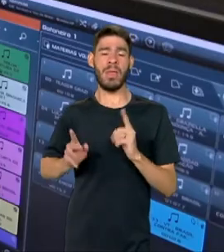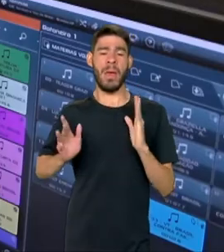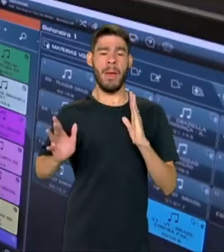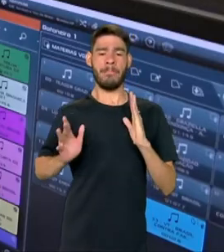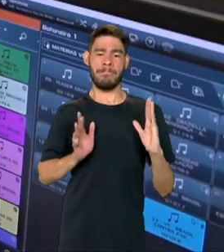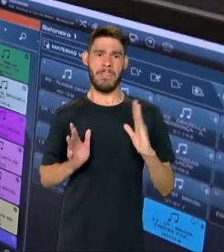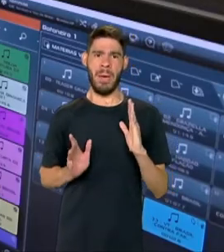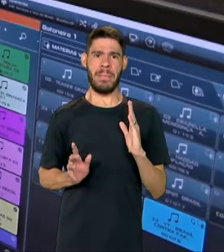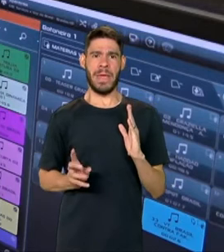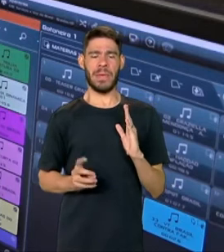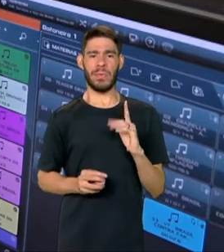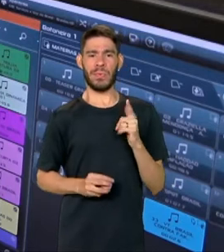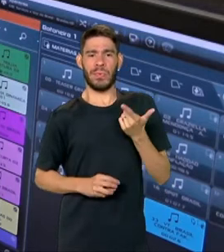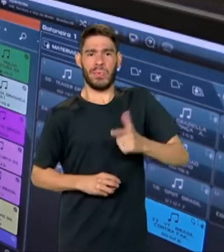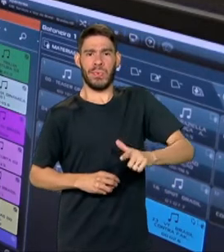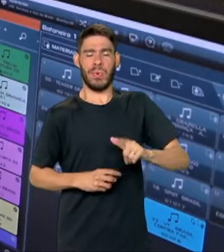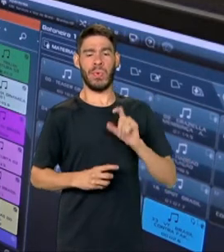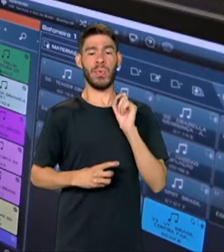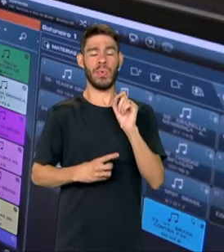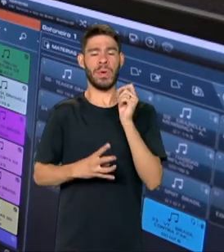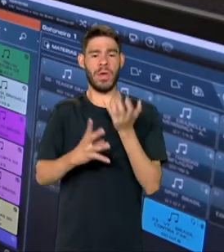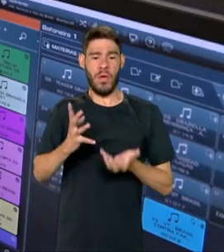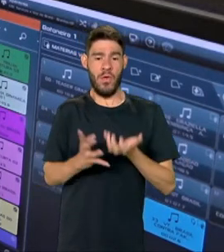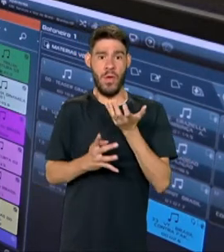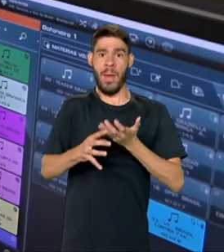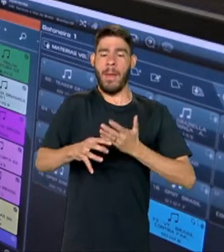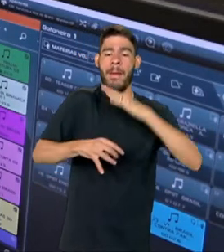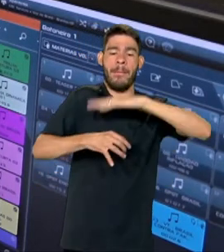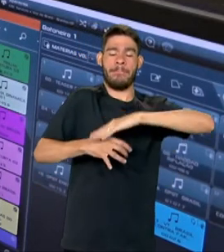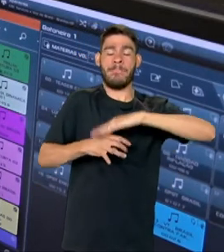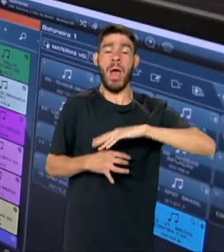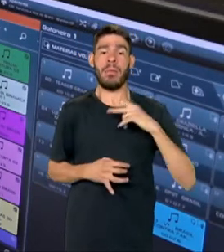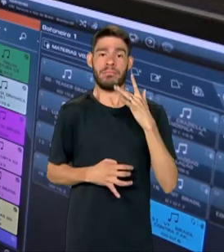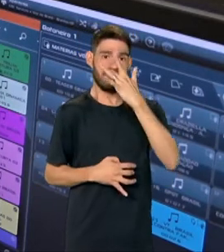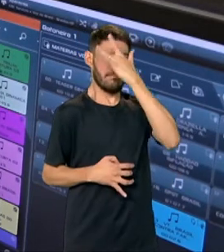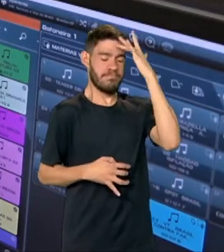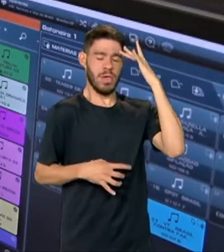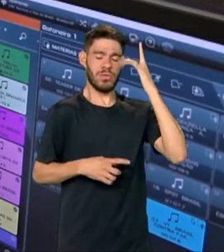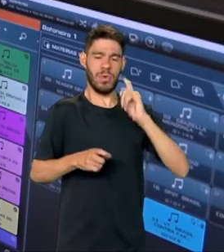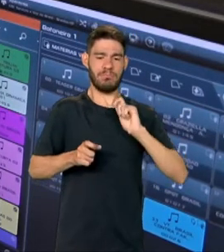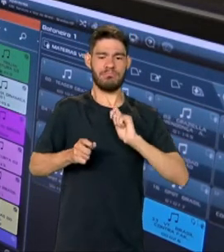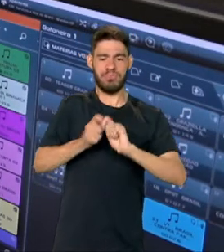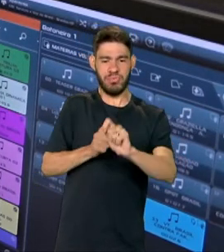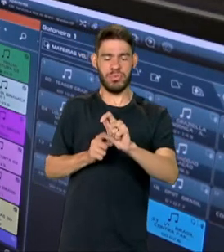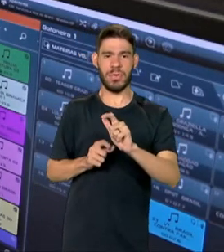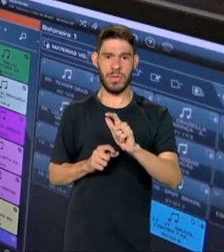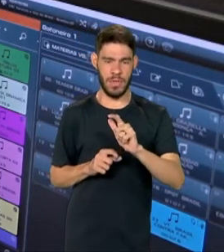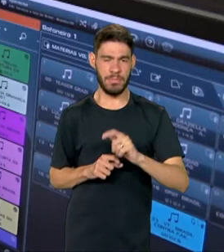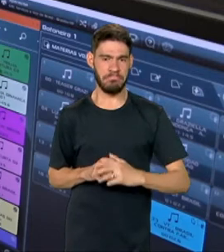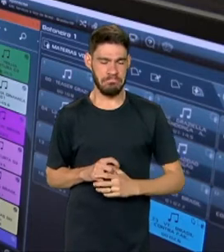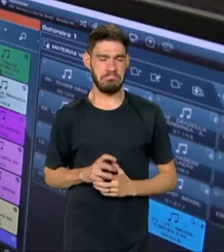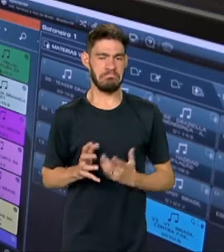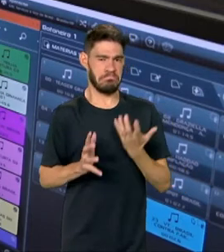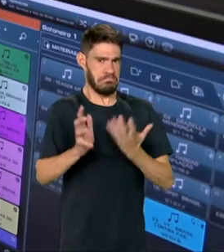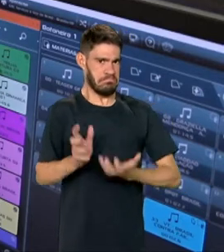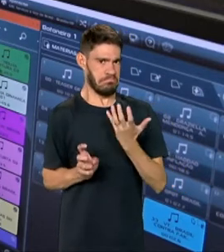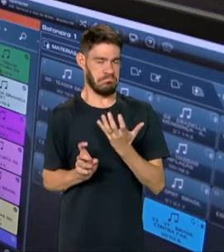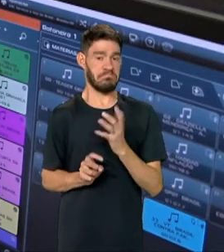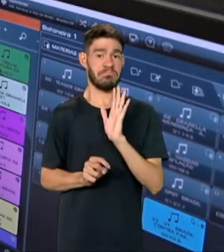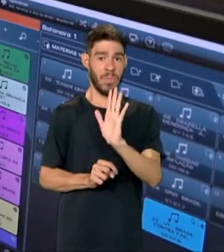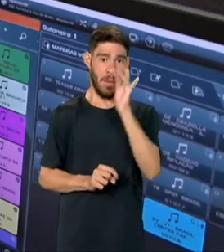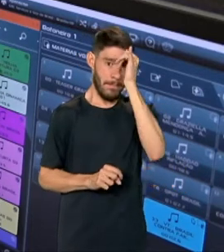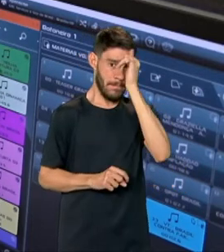não é isso que está acontecendo. O que acontece é o fogo dado pela ação humana, pela ação, né, de colocar fogo. Então, nós, nas